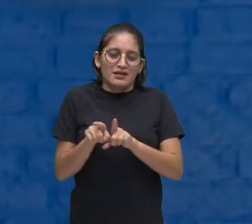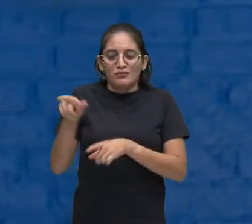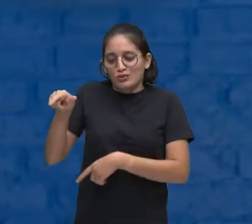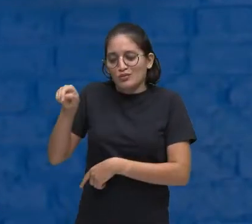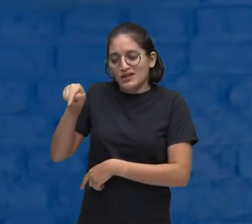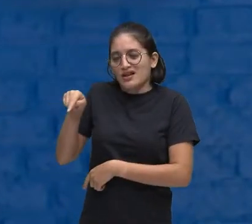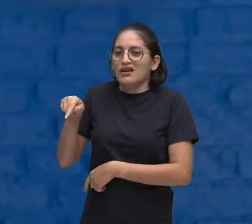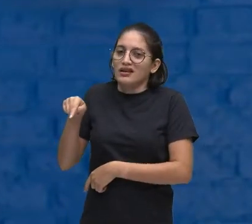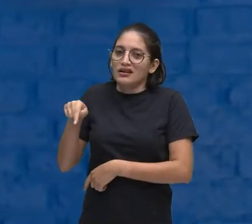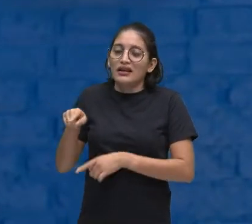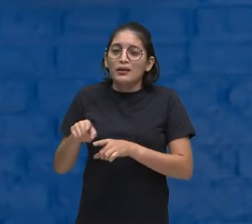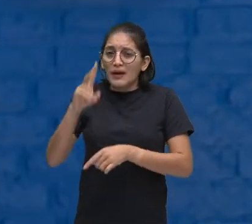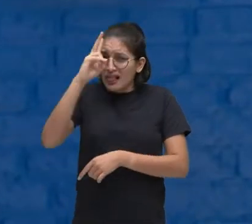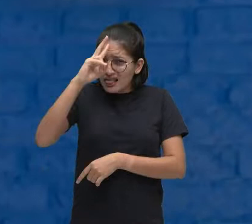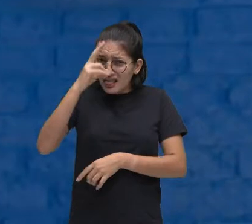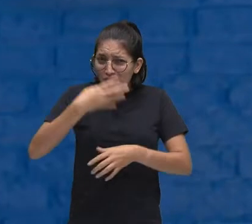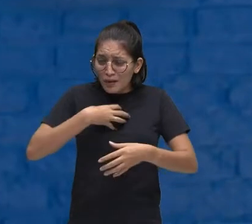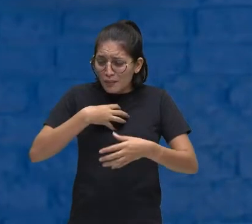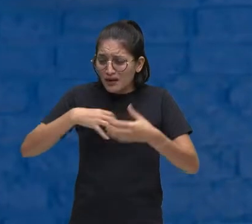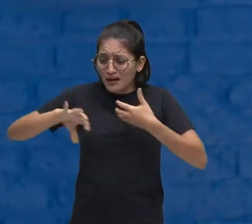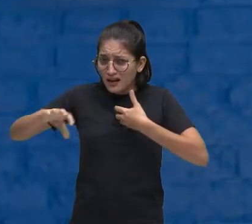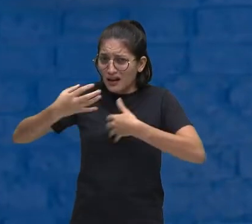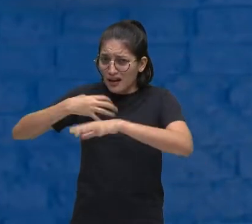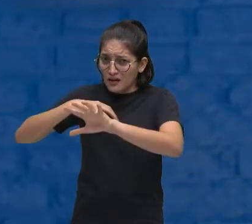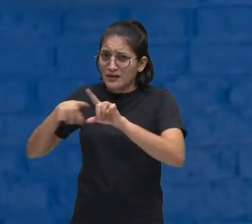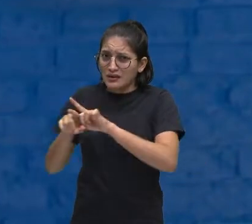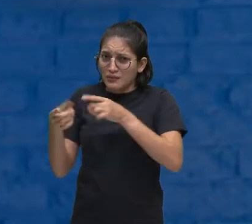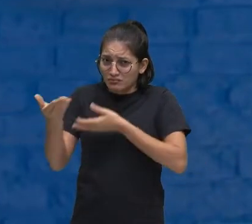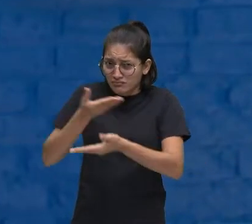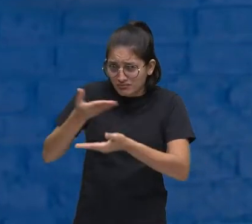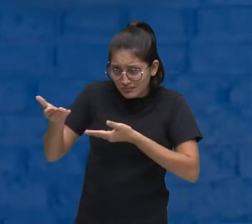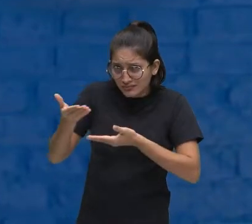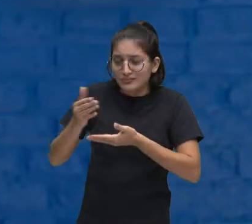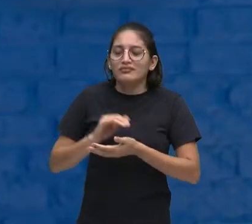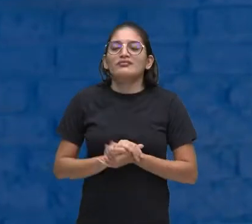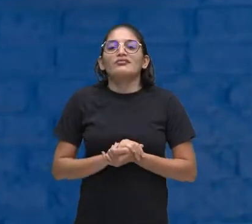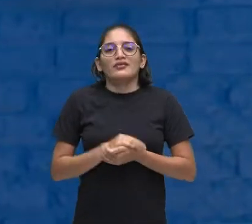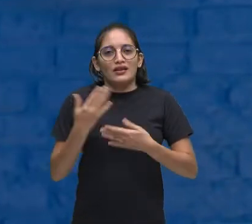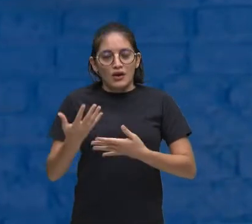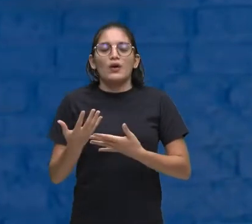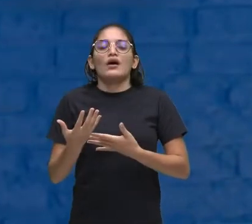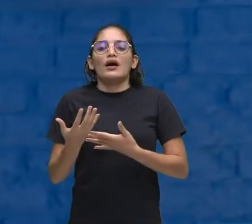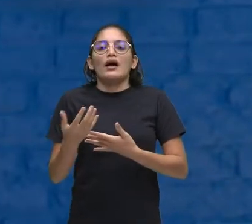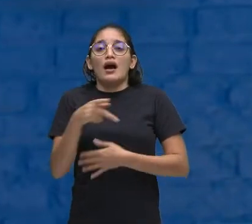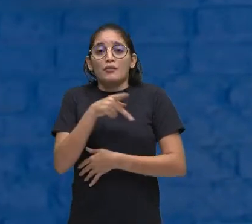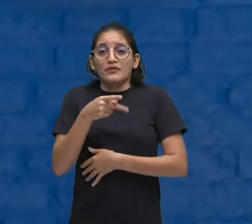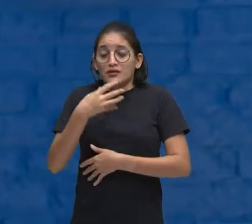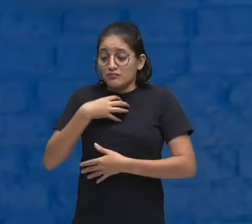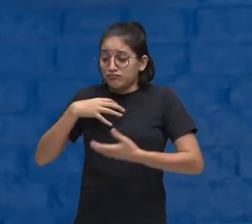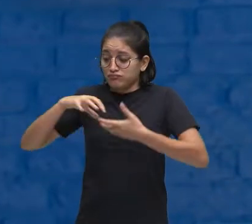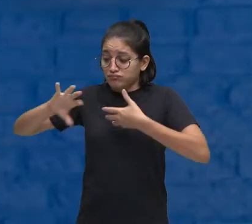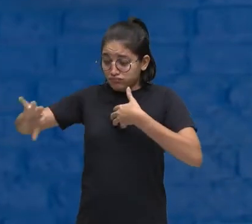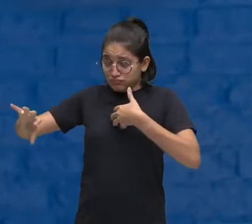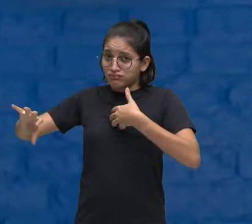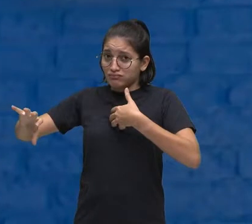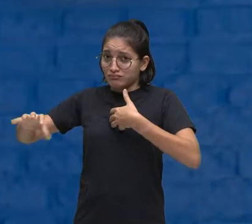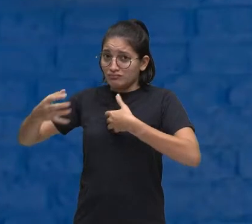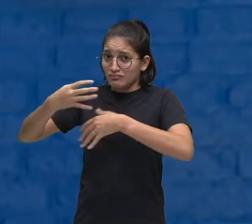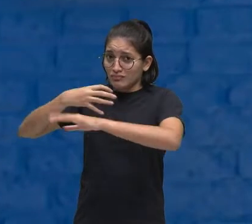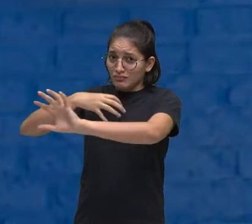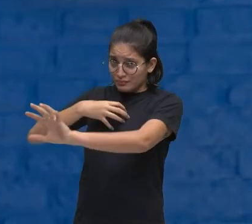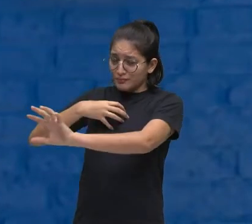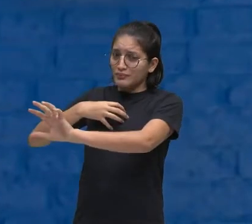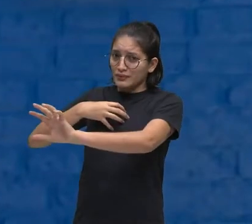Ricardo. Lembra da empatia e da cooperação? Então a professora, ela se colocou no lugar do Ricardo, né? E começou